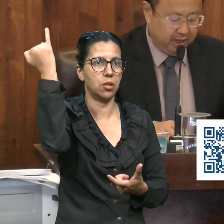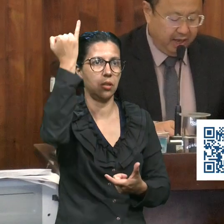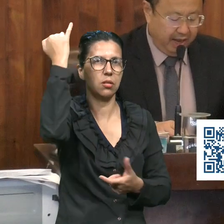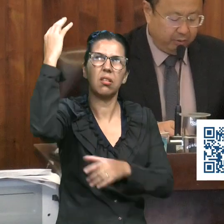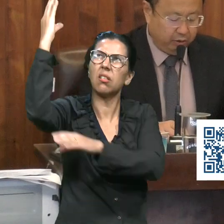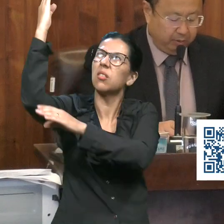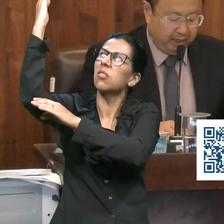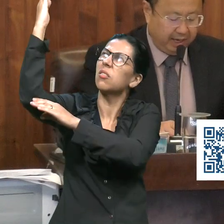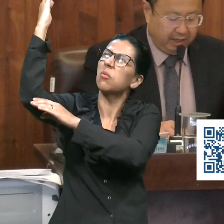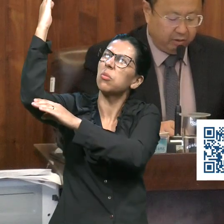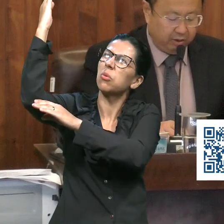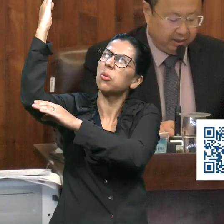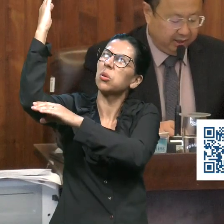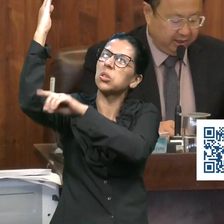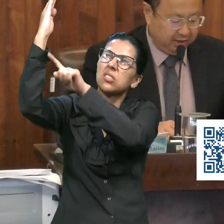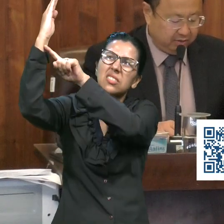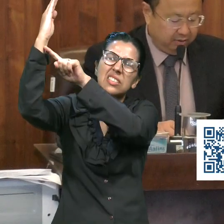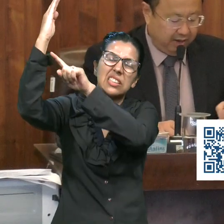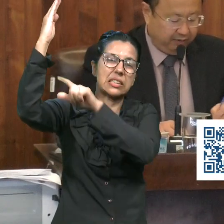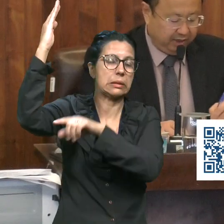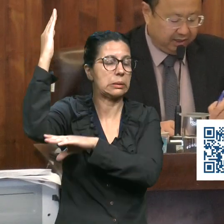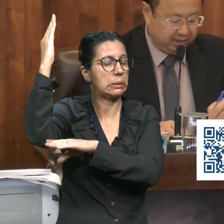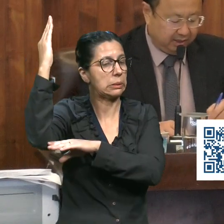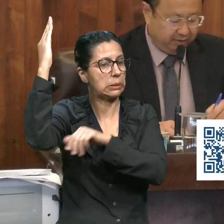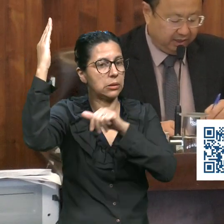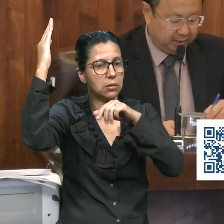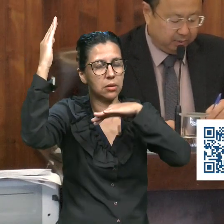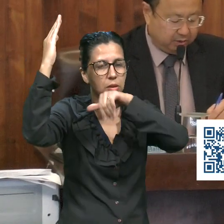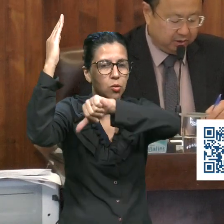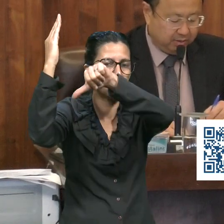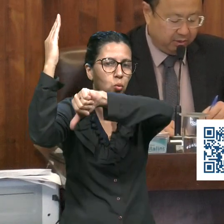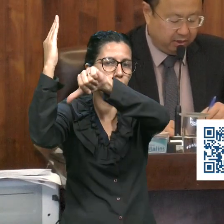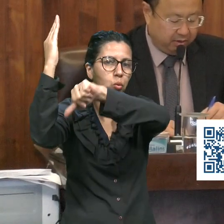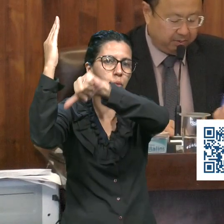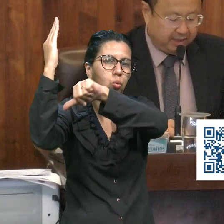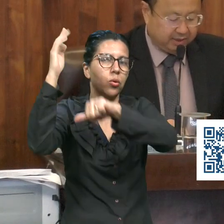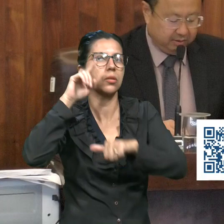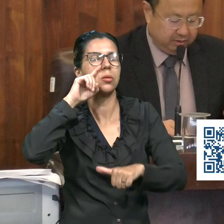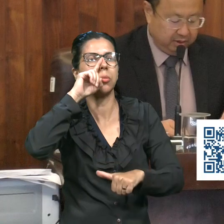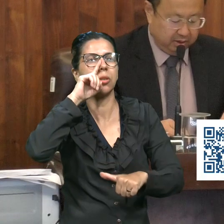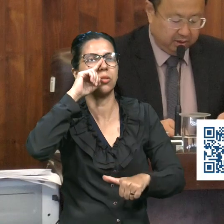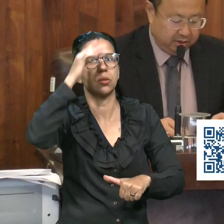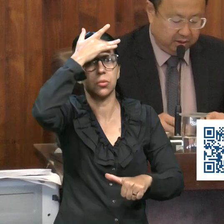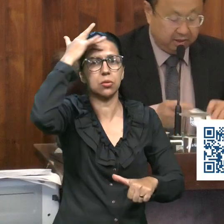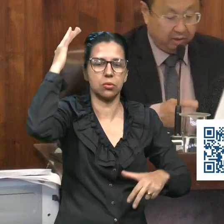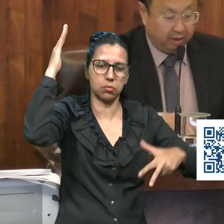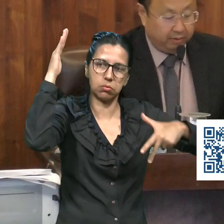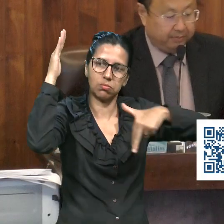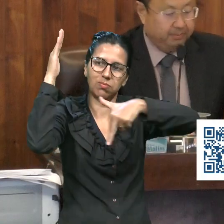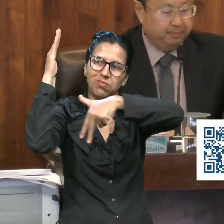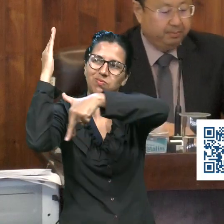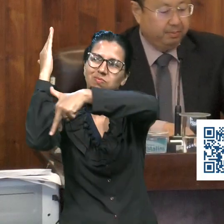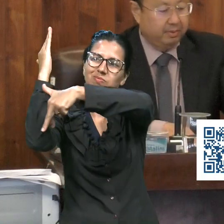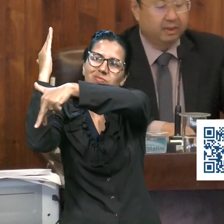poste é muito precária, colocando em risco a vida das pessoas que moram e passam nesse